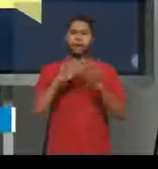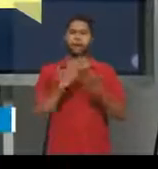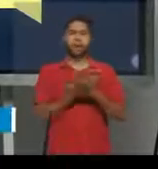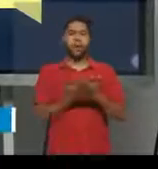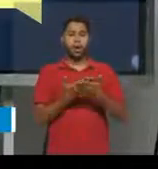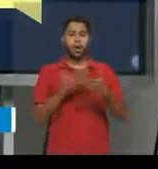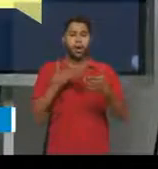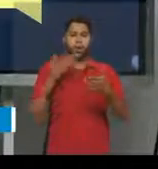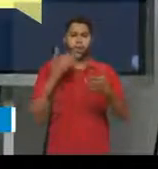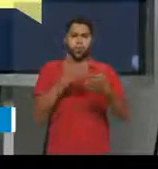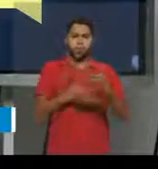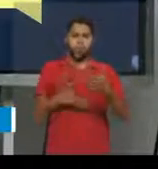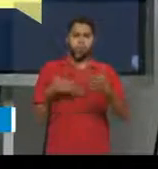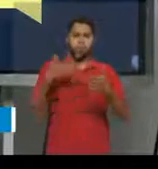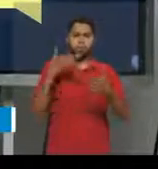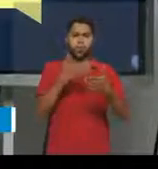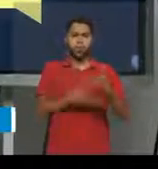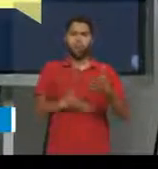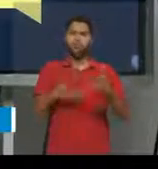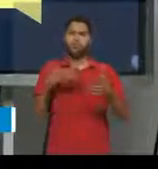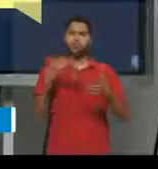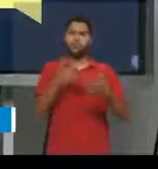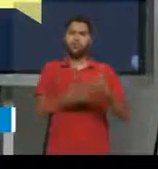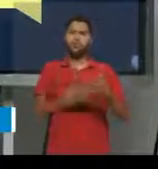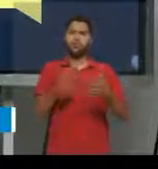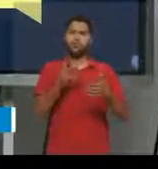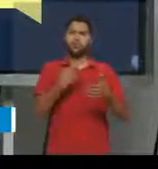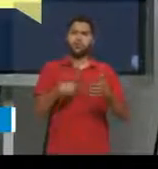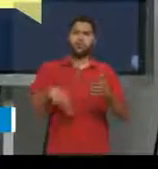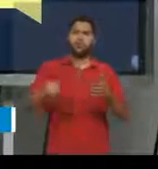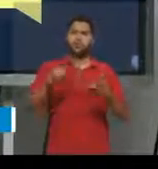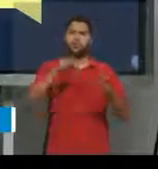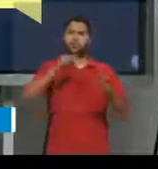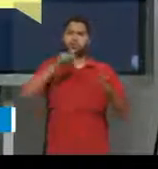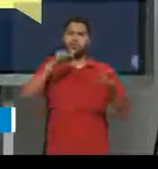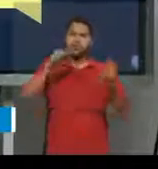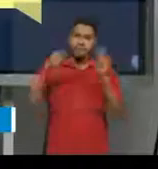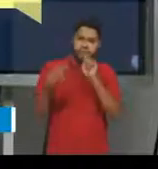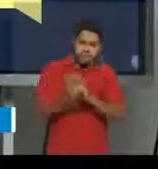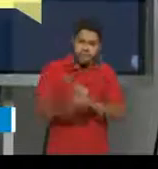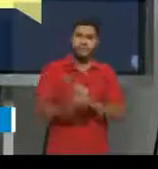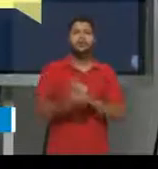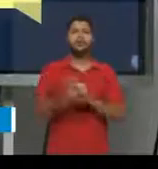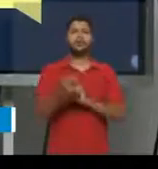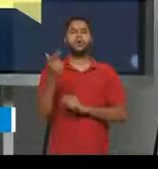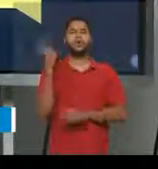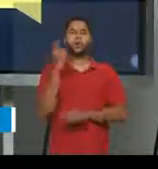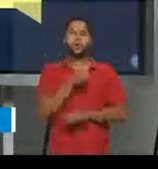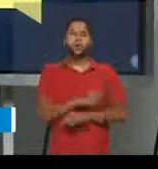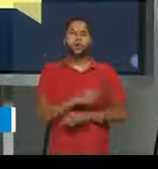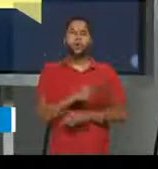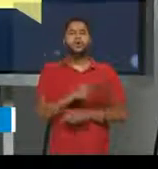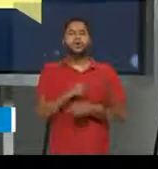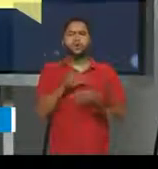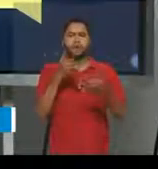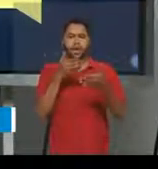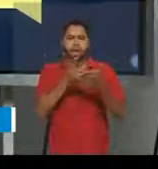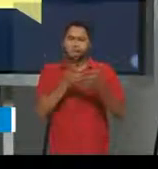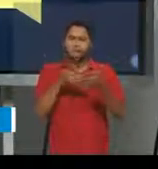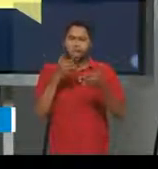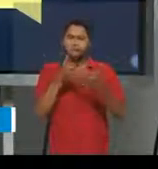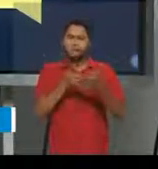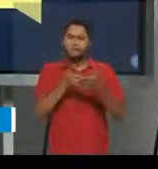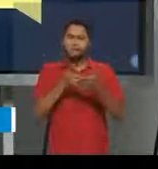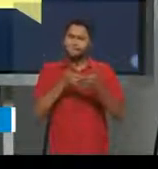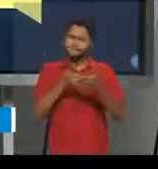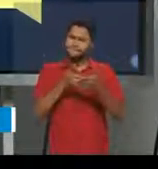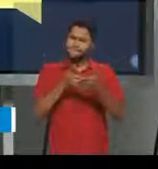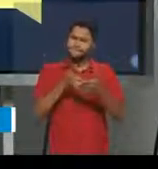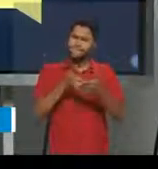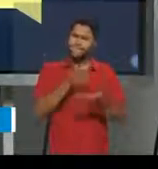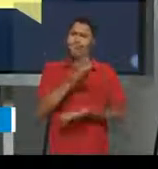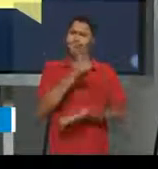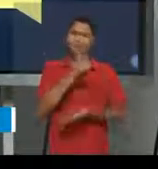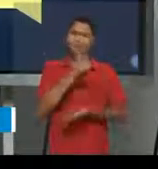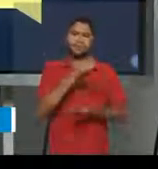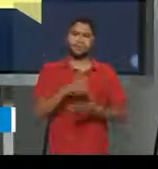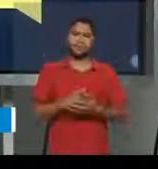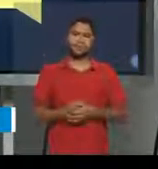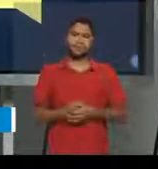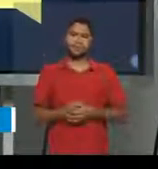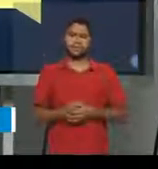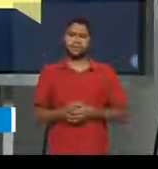obstáculos e que muitas das vezes nós temos que nos moldar a esses padrões para eu conseguir passar nesse pequeno